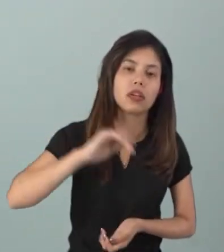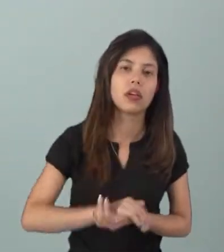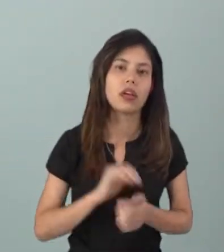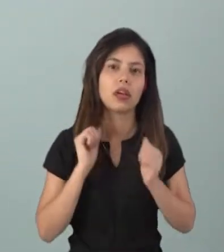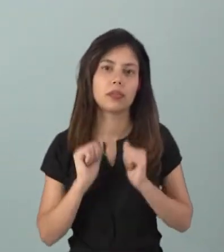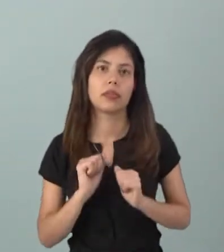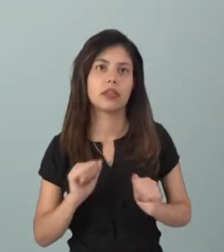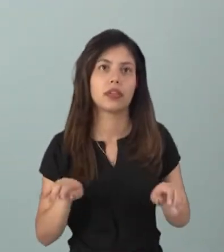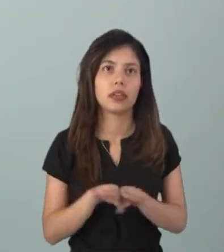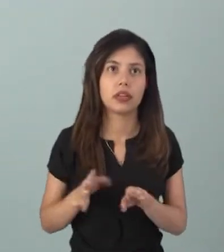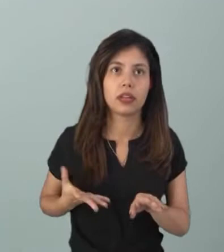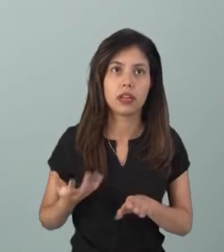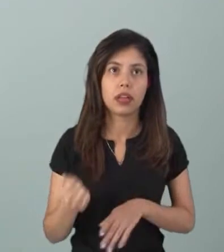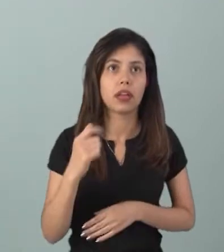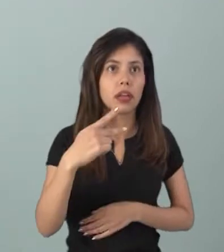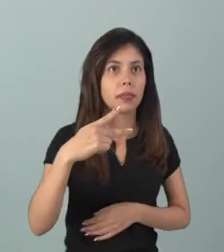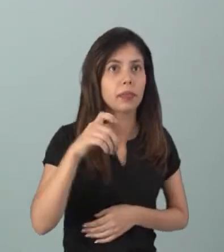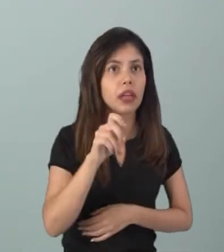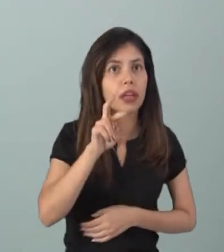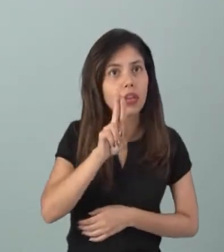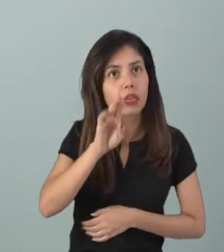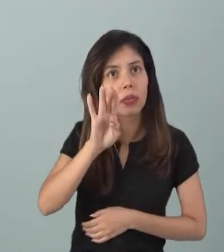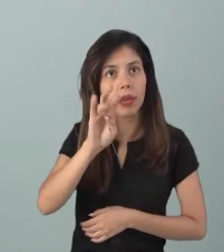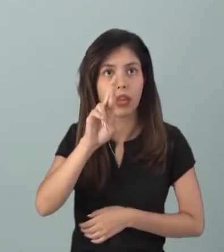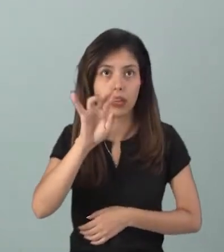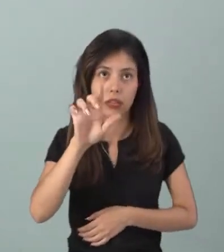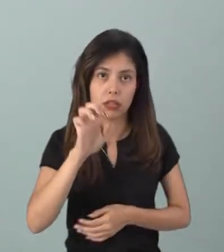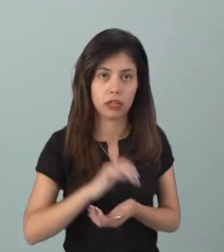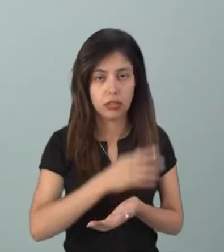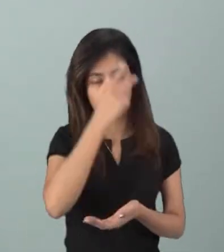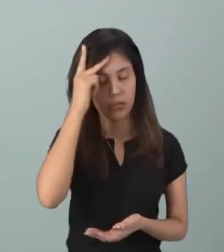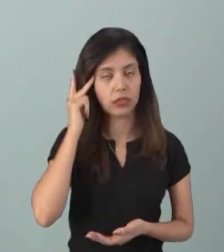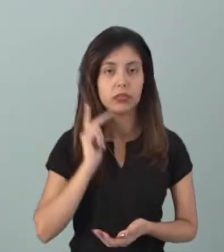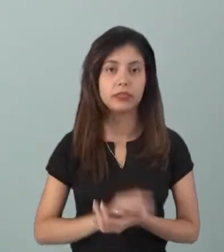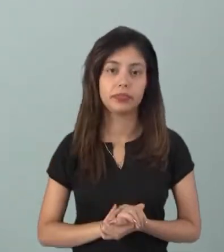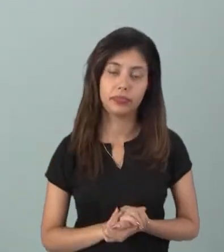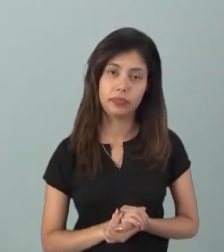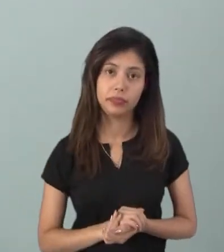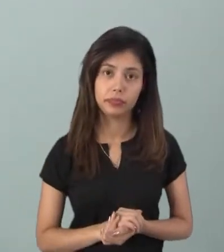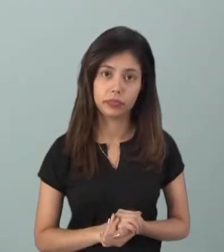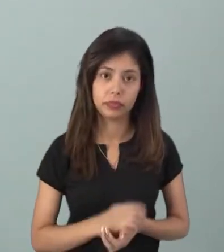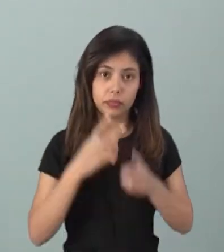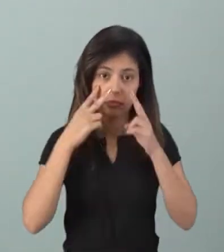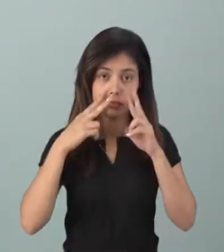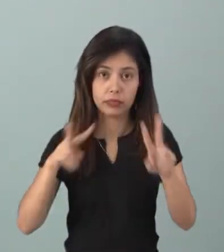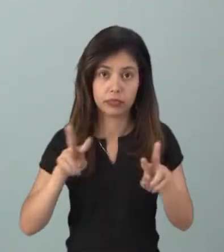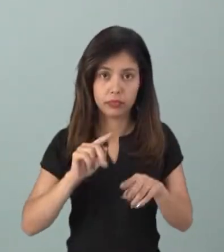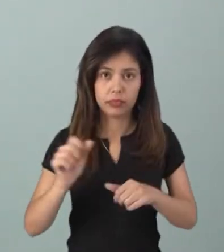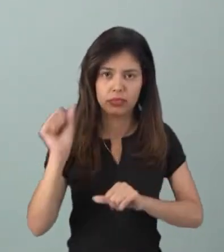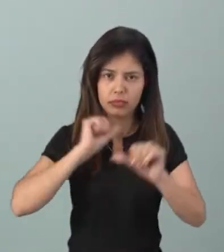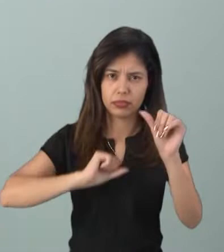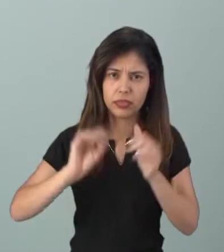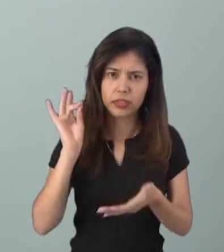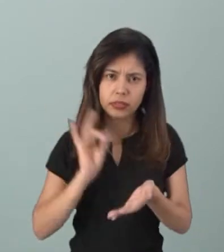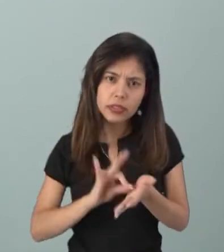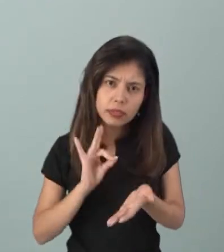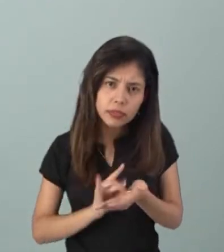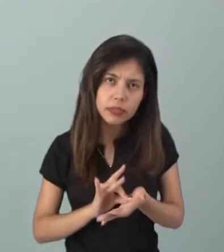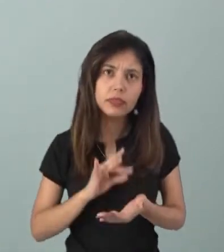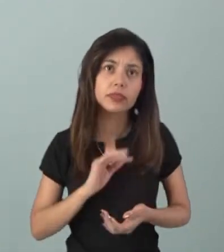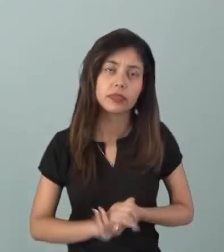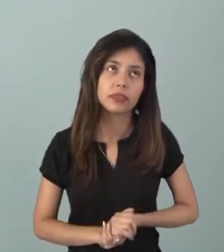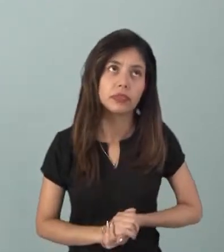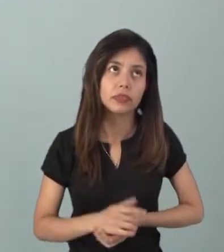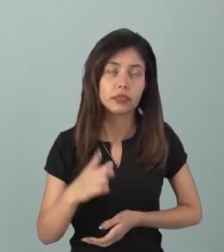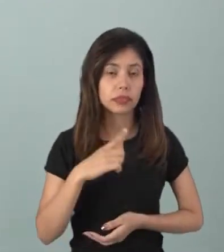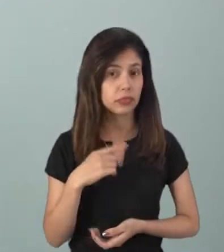receber o nome também de perturbadoras, são aquelas que a pessoa vai ter uma visão distorcida da realidade. Ela vai